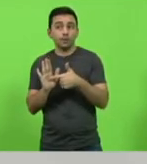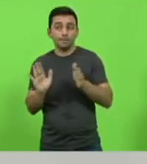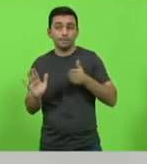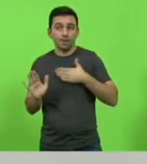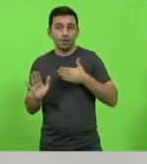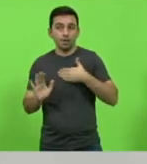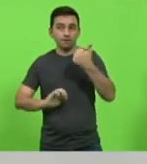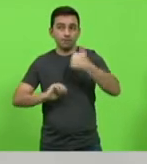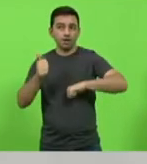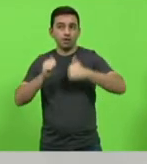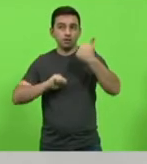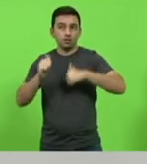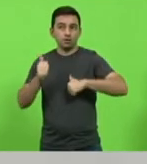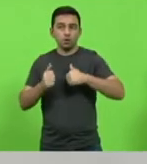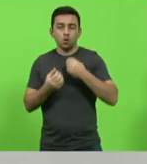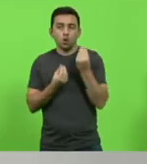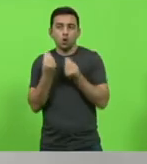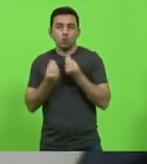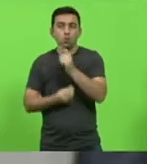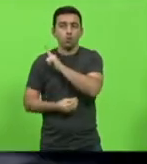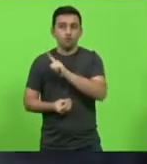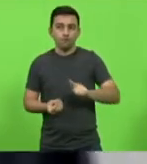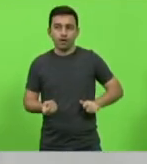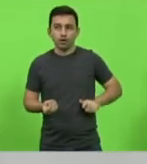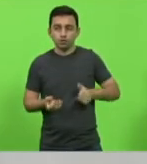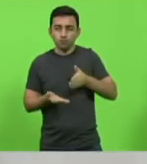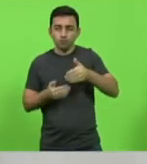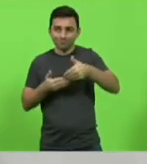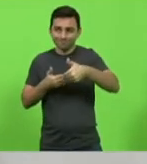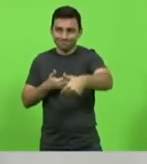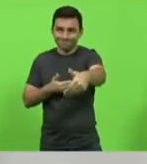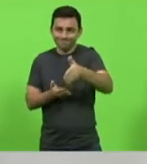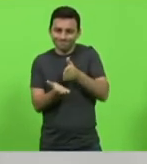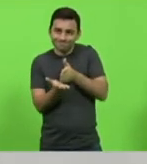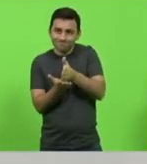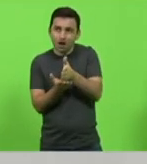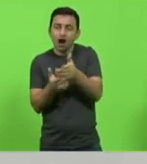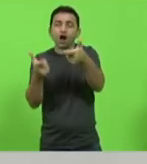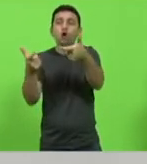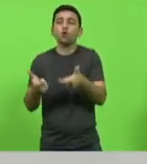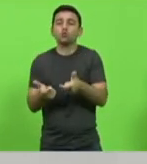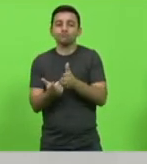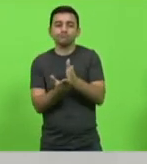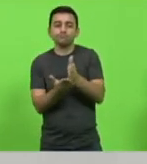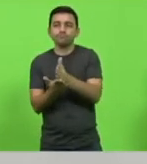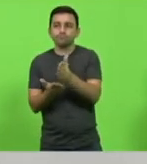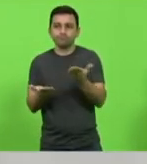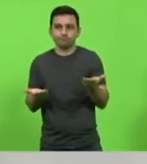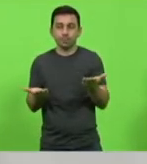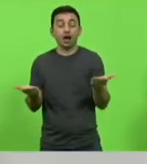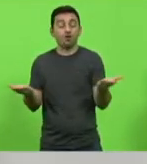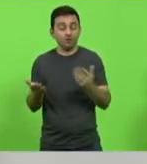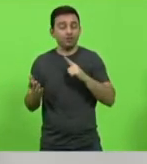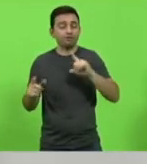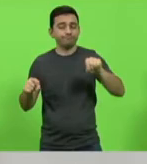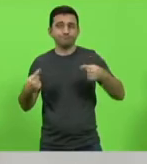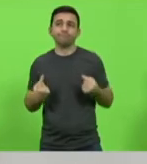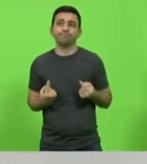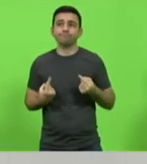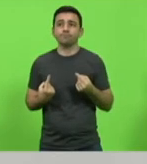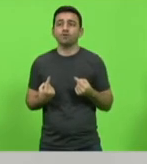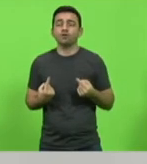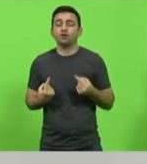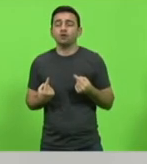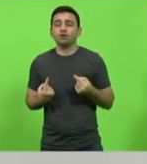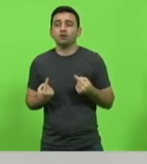minha avaliação Para onde tem que ir o governo a partir de agora penso que nós temos grandes desafios nós